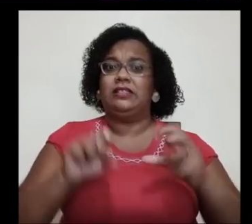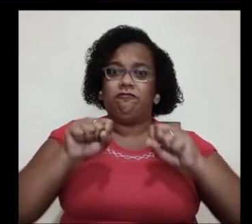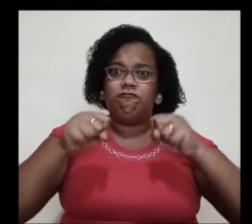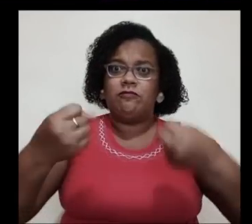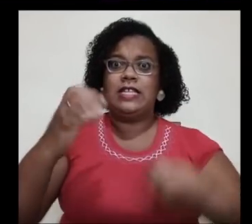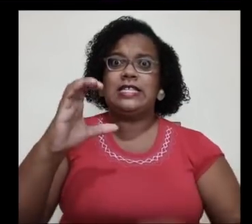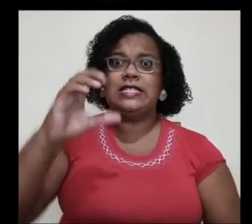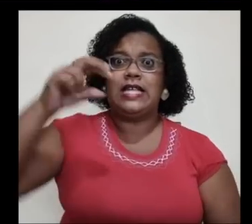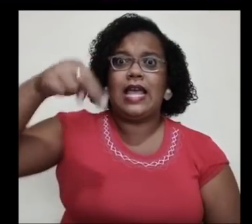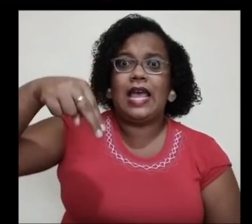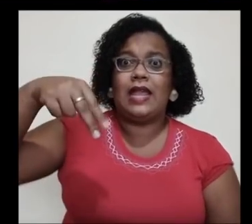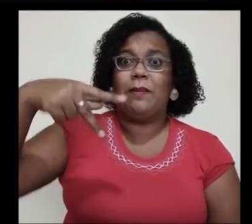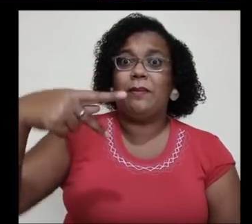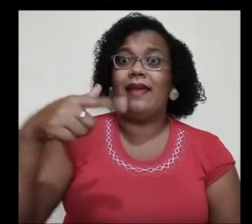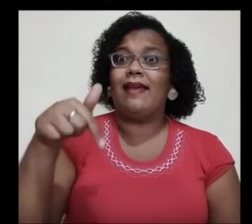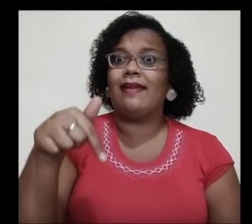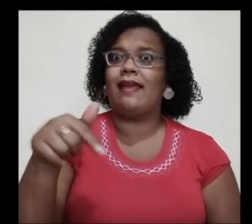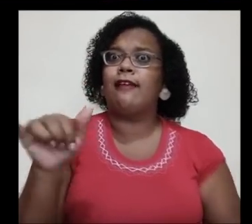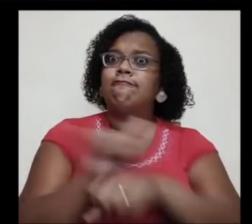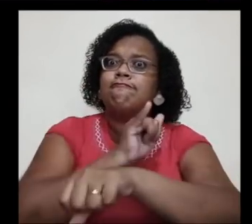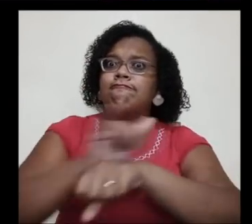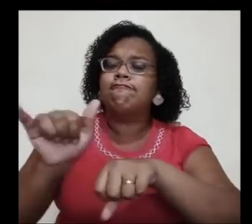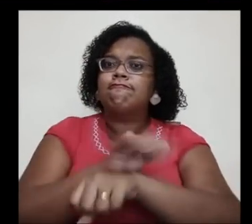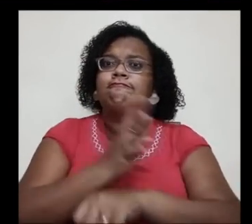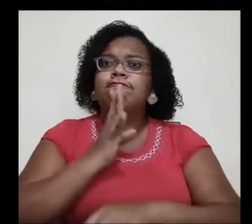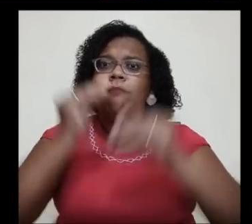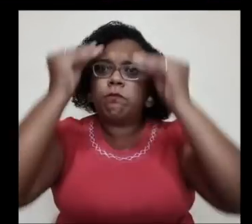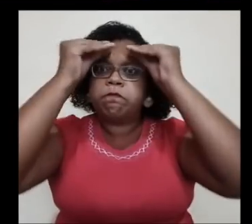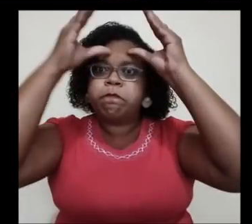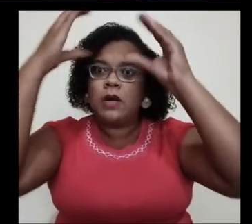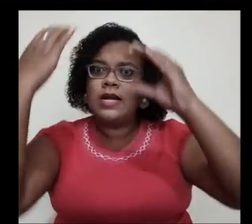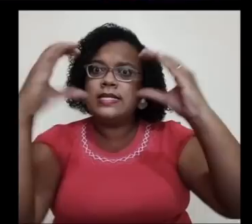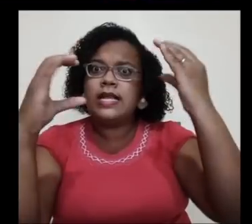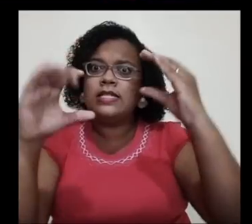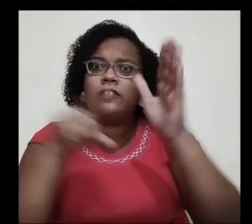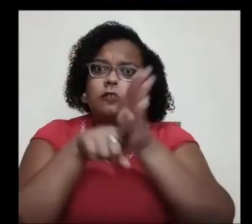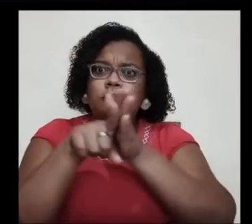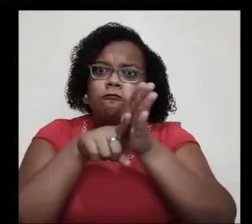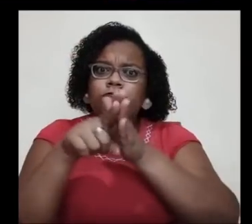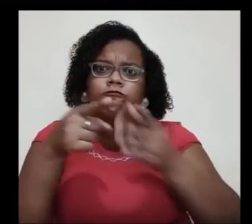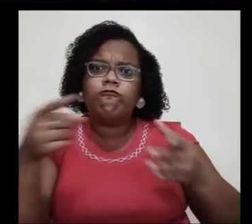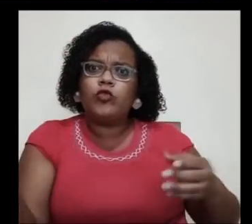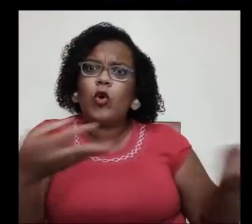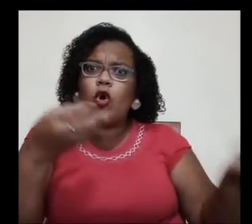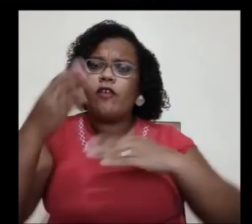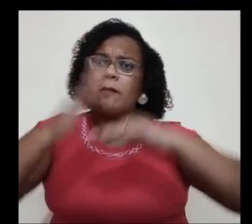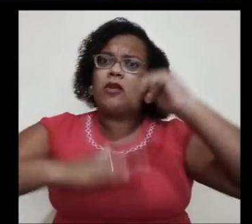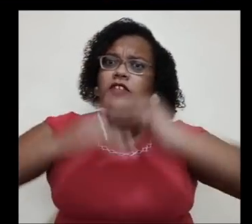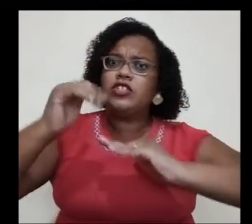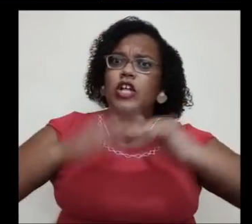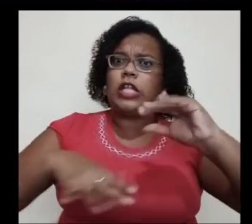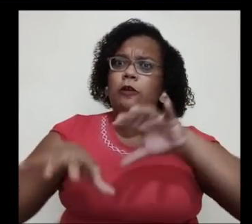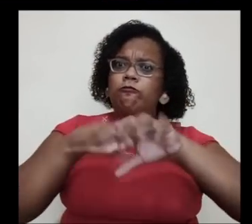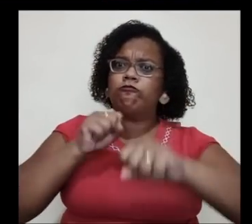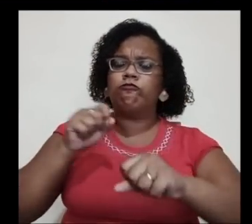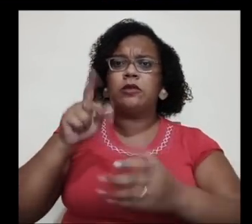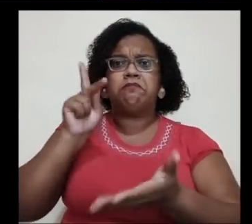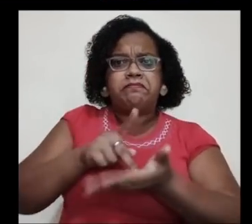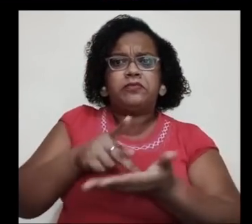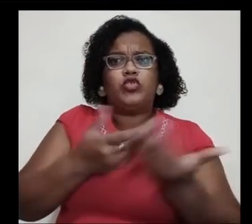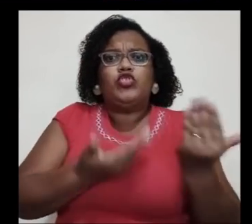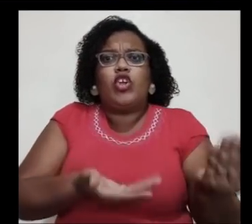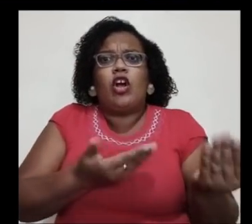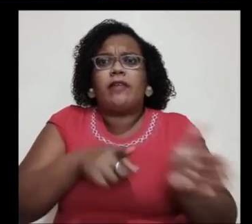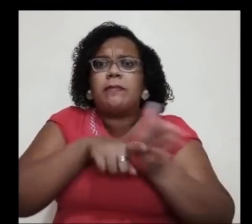a consolidação de jovens na pesquisa. Portanto, essas prioridades devem ser mantidas. E nós cobramos